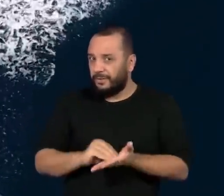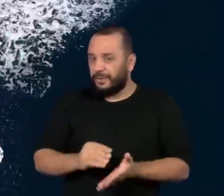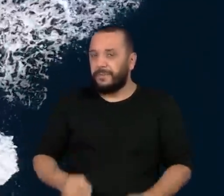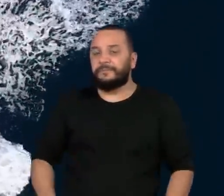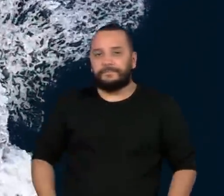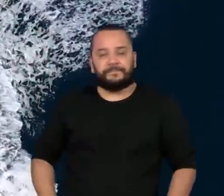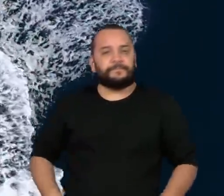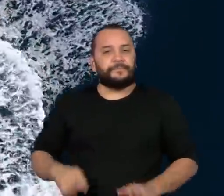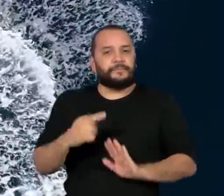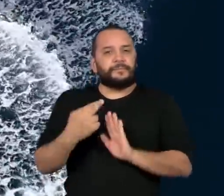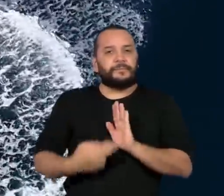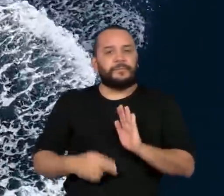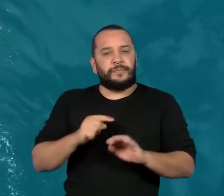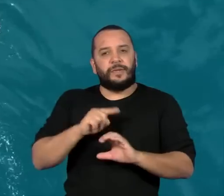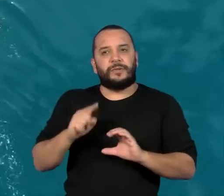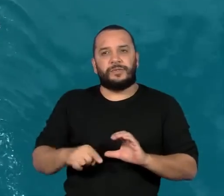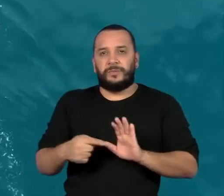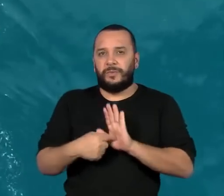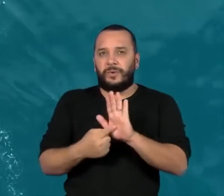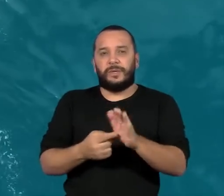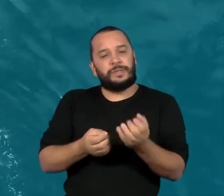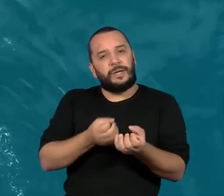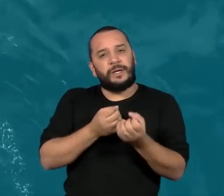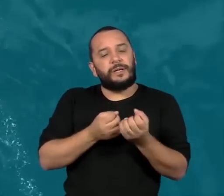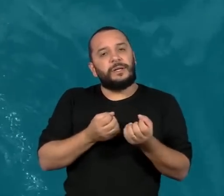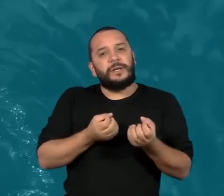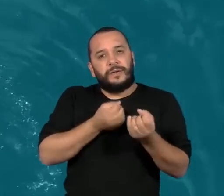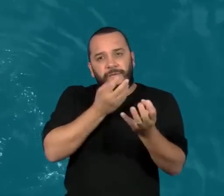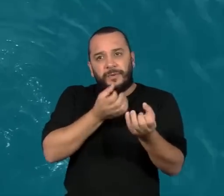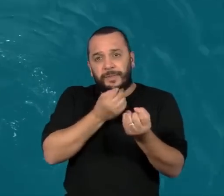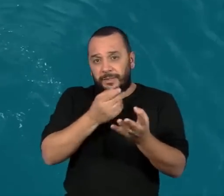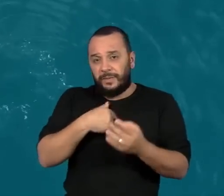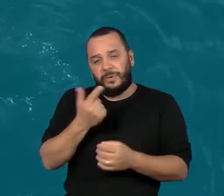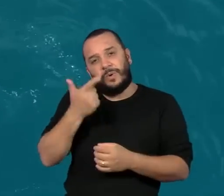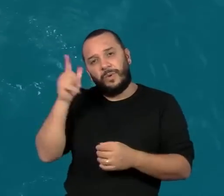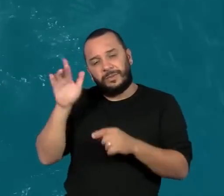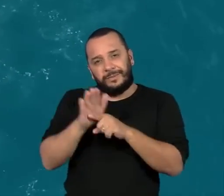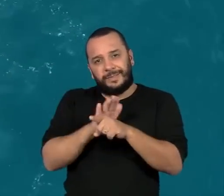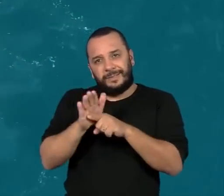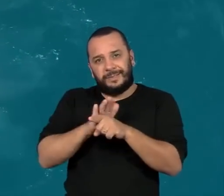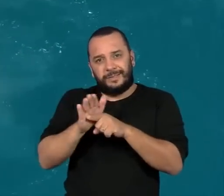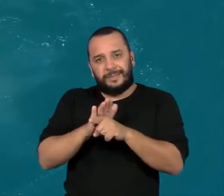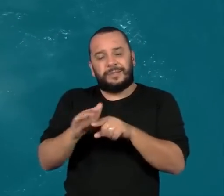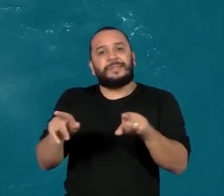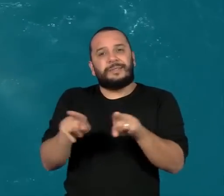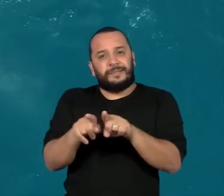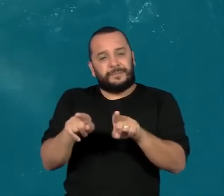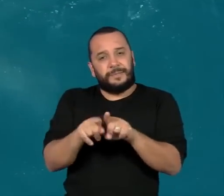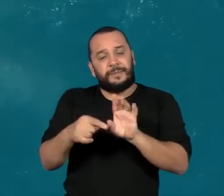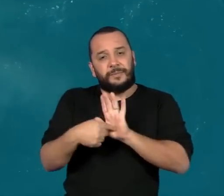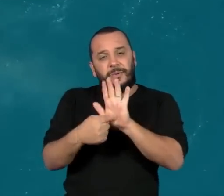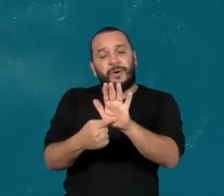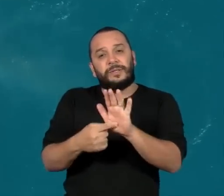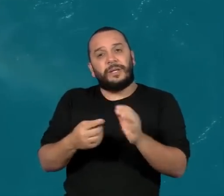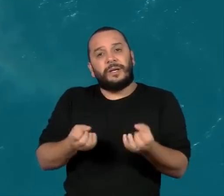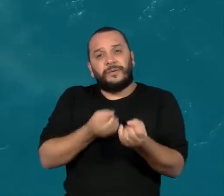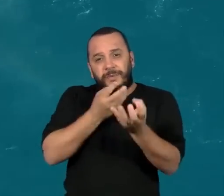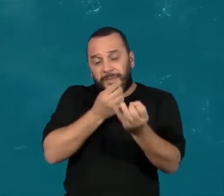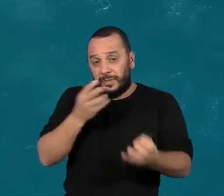O relatório científico atualizou dados disponíveis em outras pesquisas e trouxe também informações